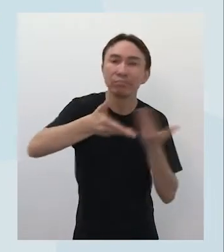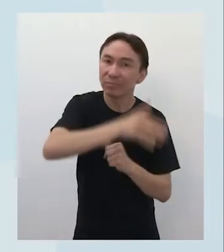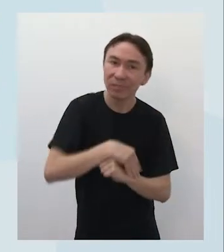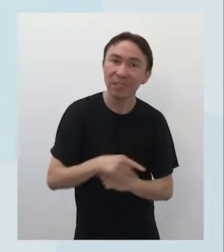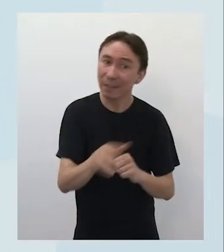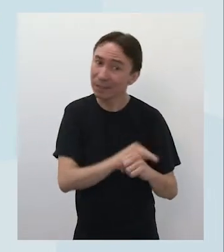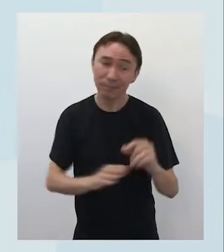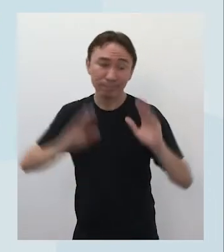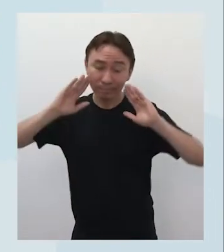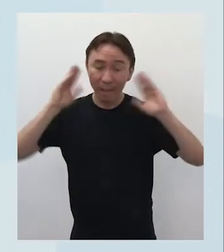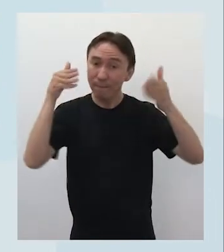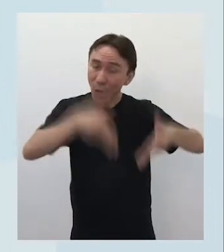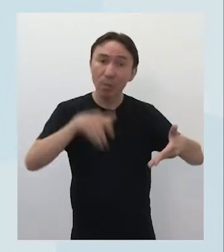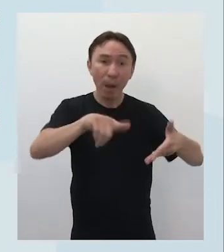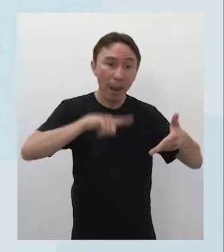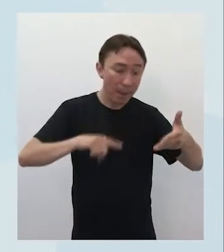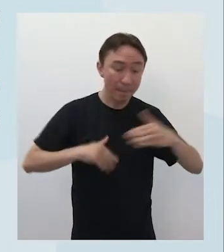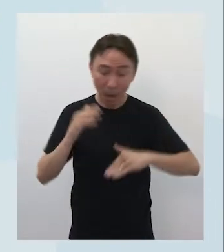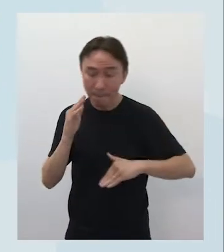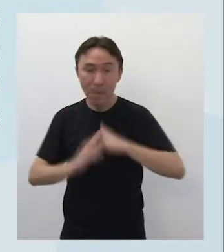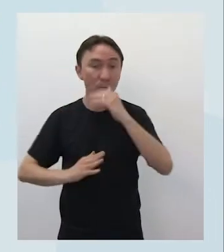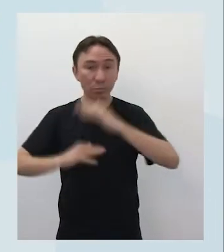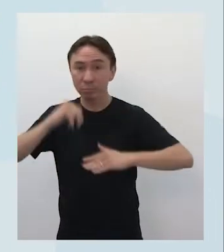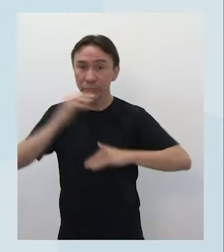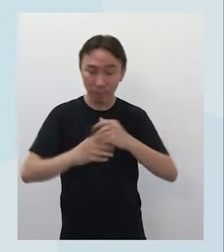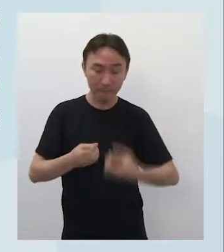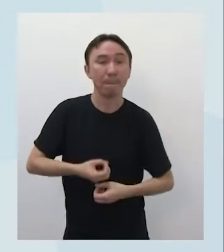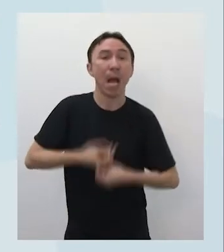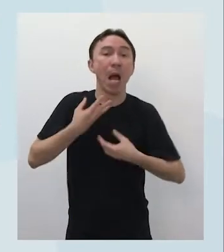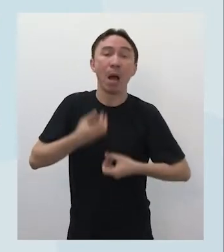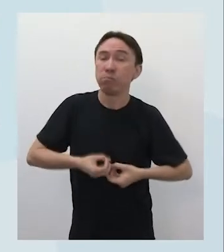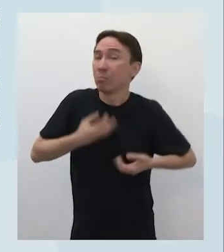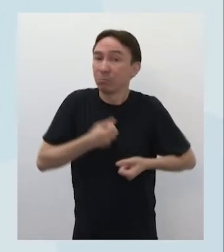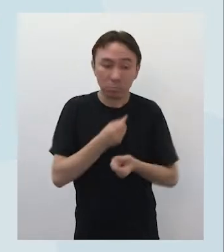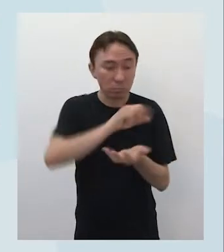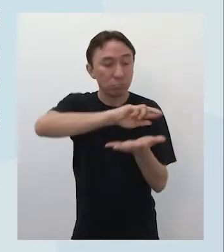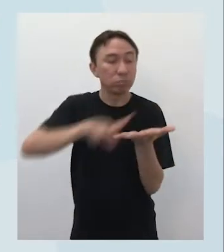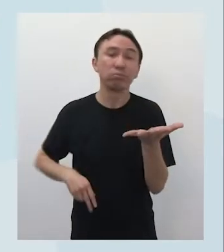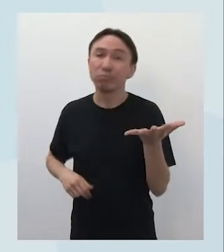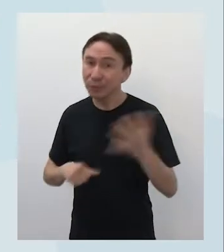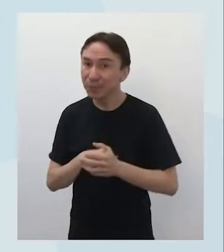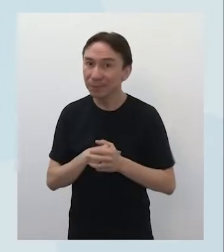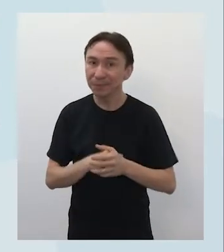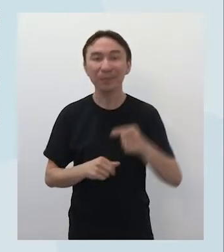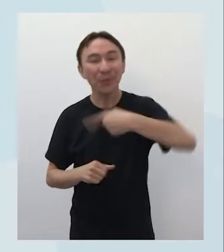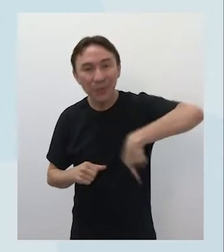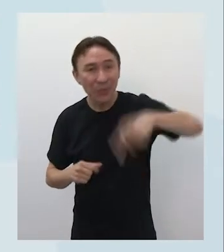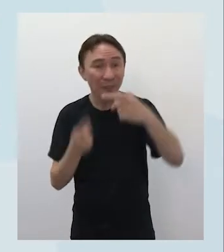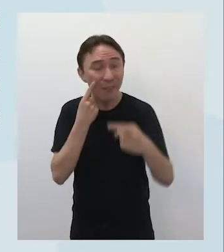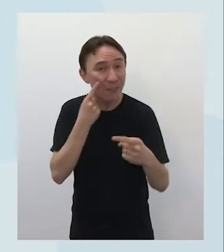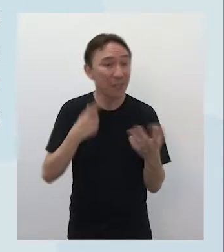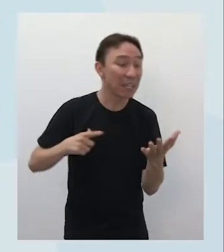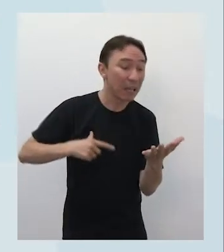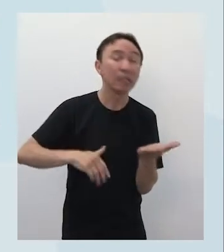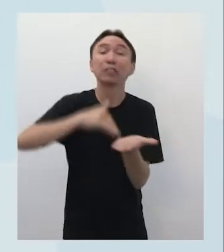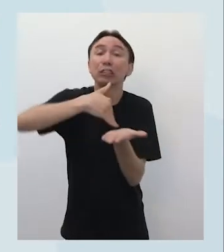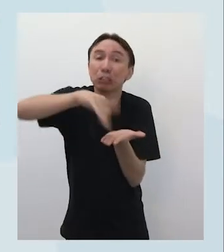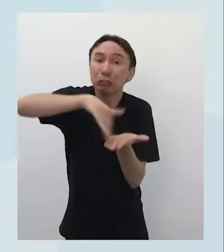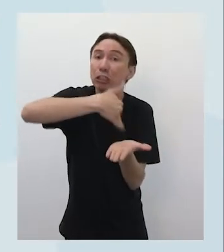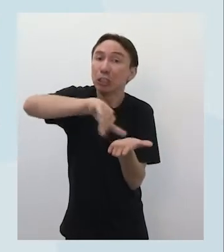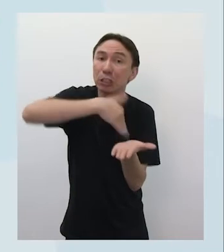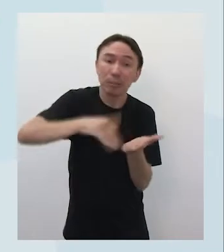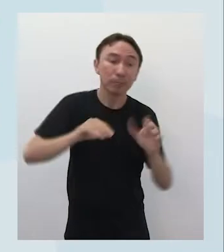de hoje e dessa roda de conversa é promover um espaço de escuta e troca de experiências entre os